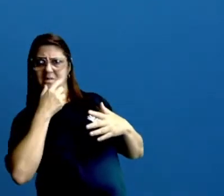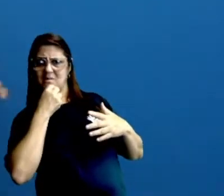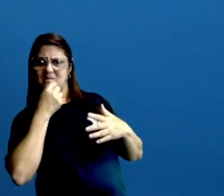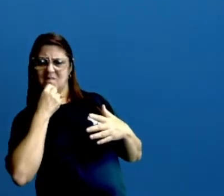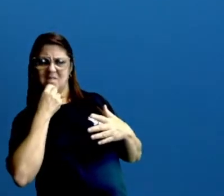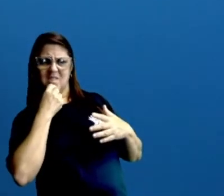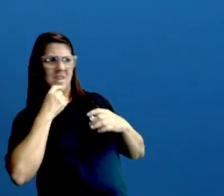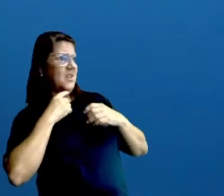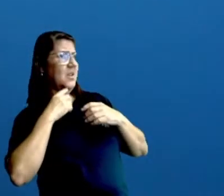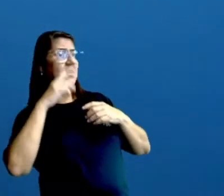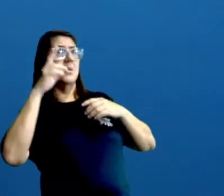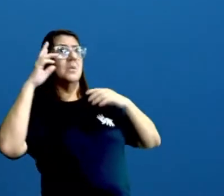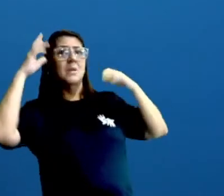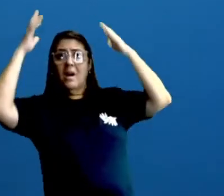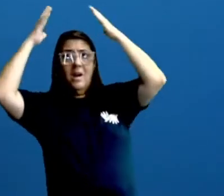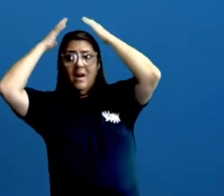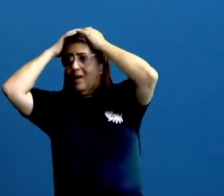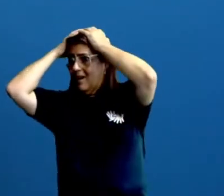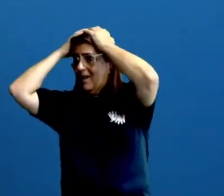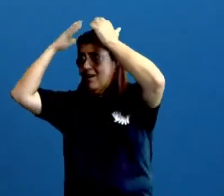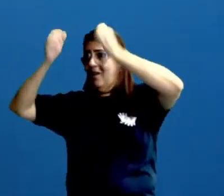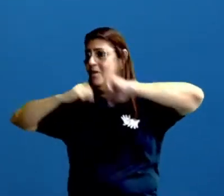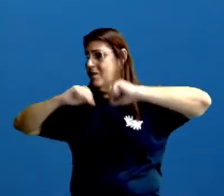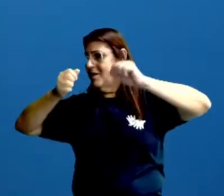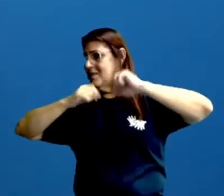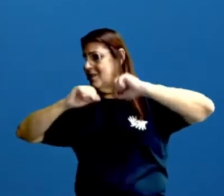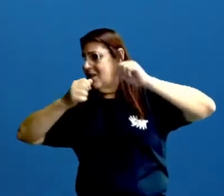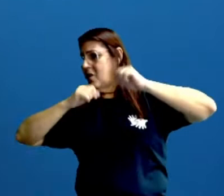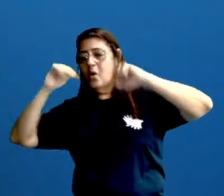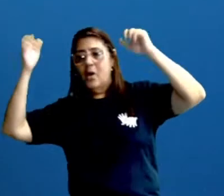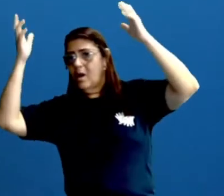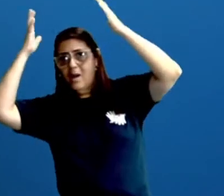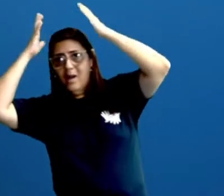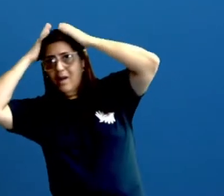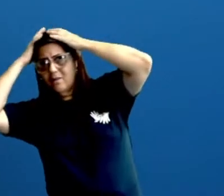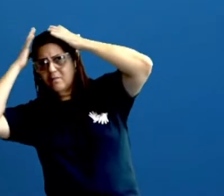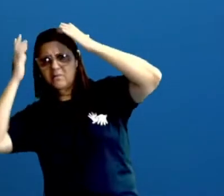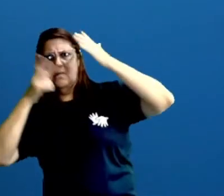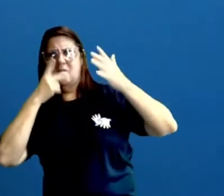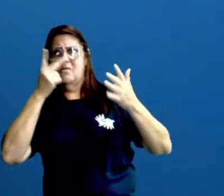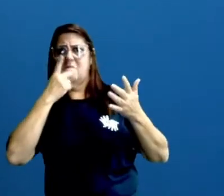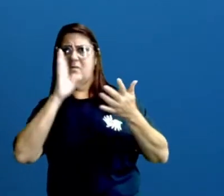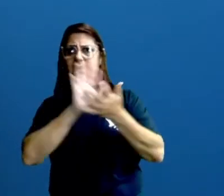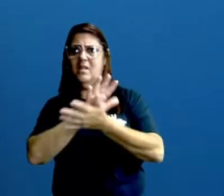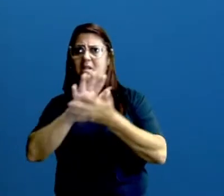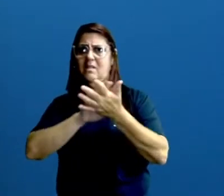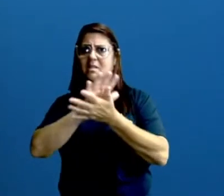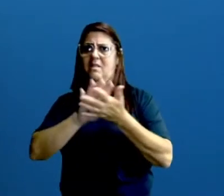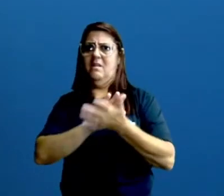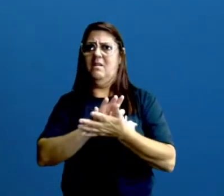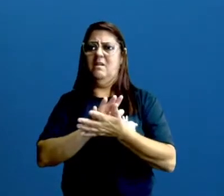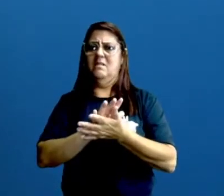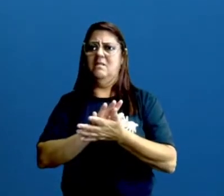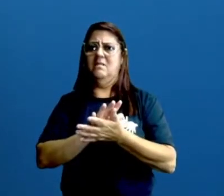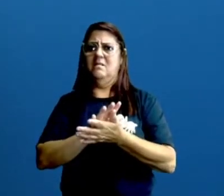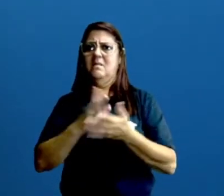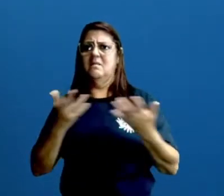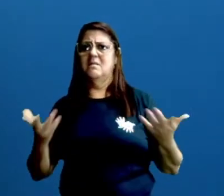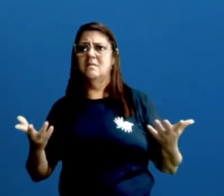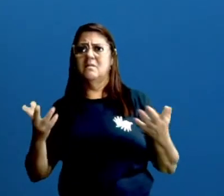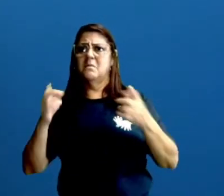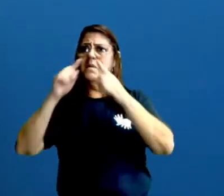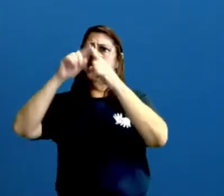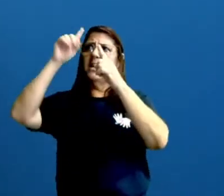começam a correr com a mão na cabeça. Mas ninguém está falando nada. Ué, não teve nenhuma interação